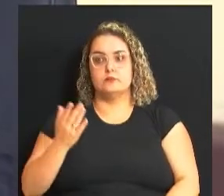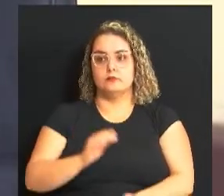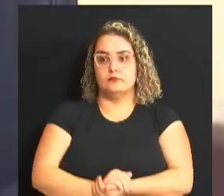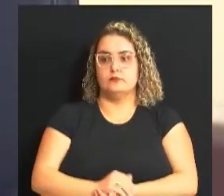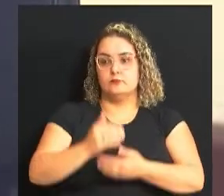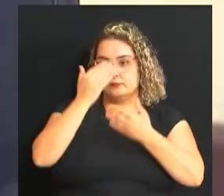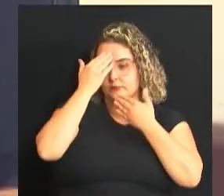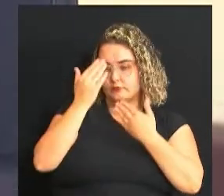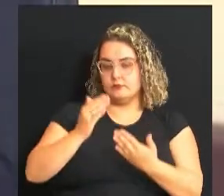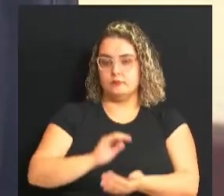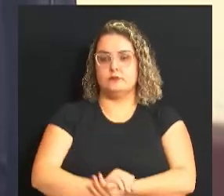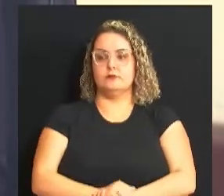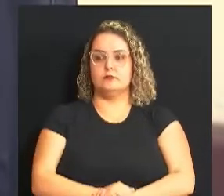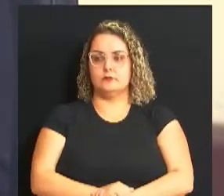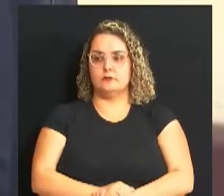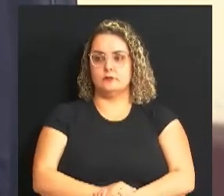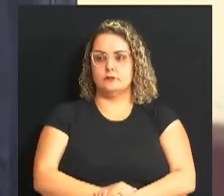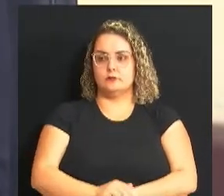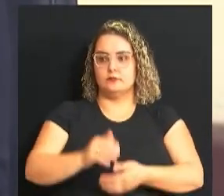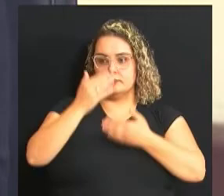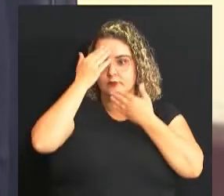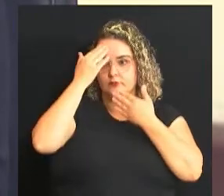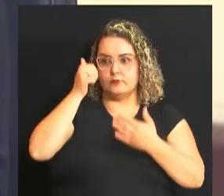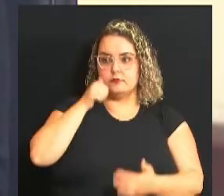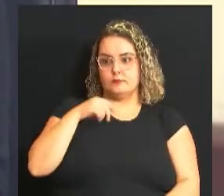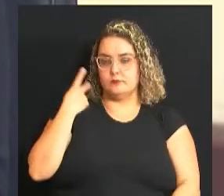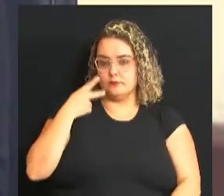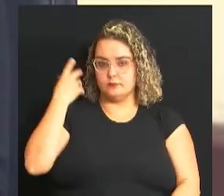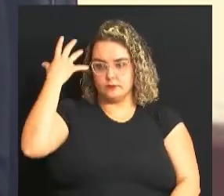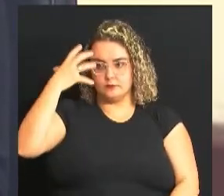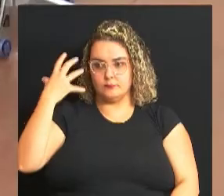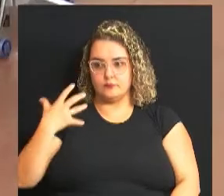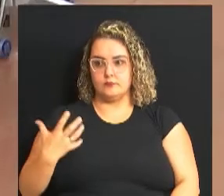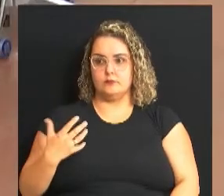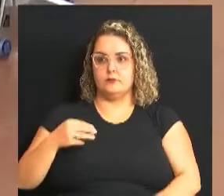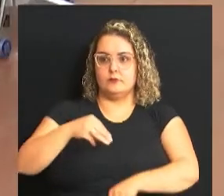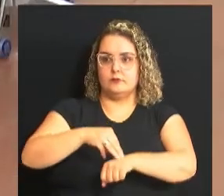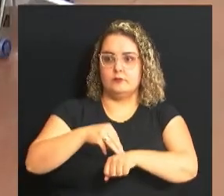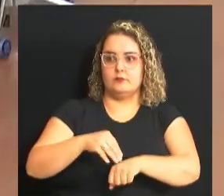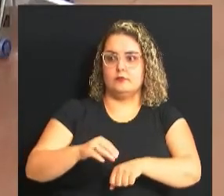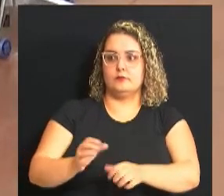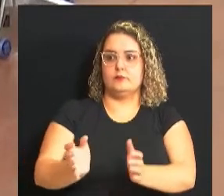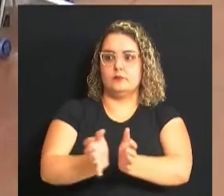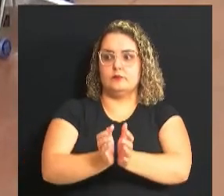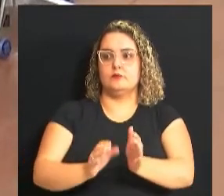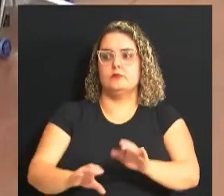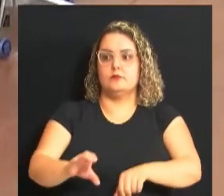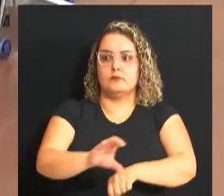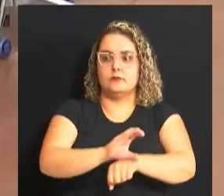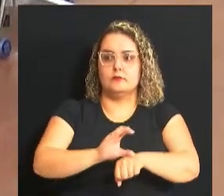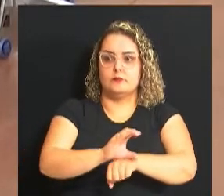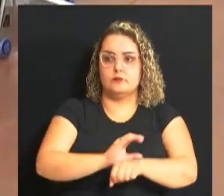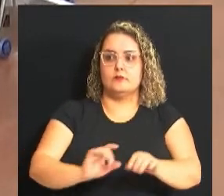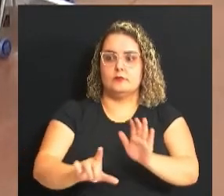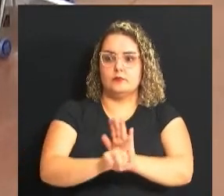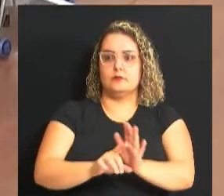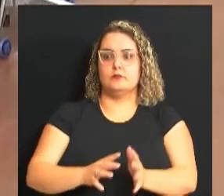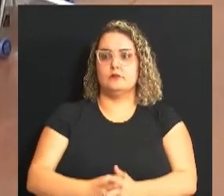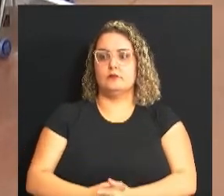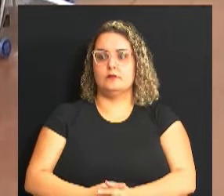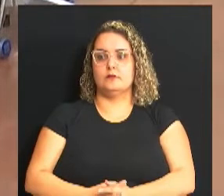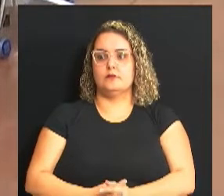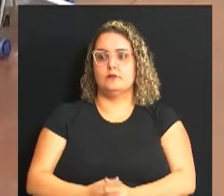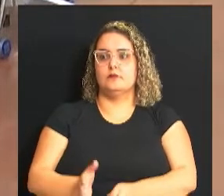Obrigada. Muito obrigado, vereadora Guida Calisto, membro da Comissão de Constituição e Legalidade. E antes de